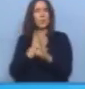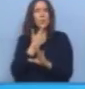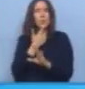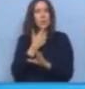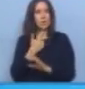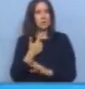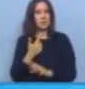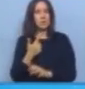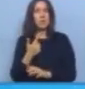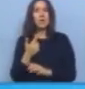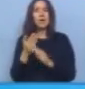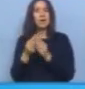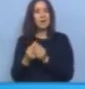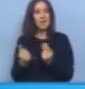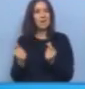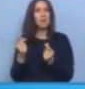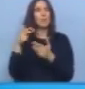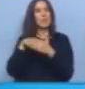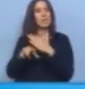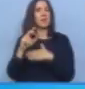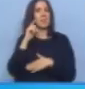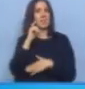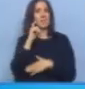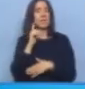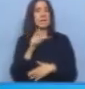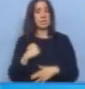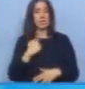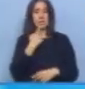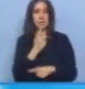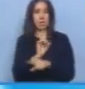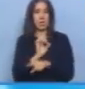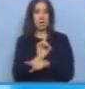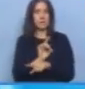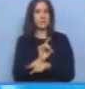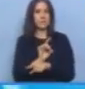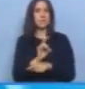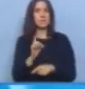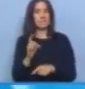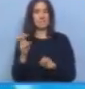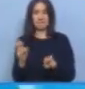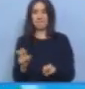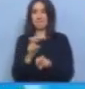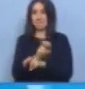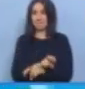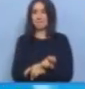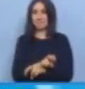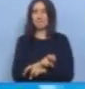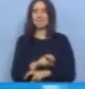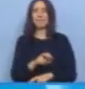são desmanchados quando lá chegam. E aquilo que eu dizia de colocar nos sapatos dos